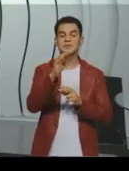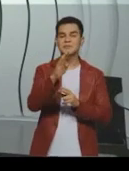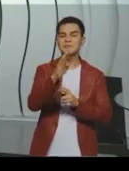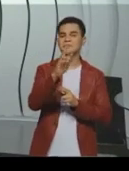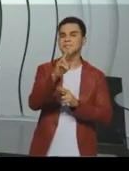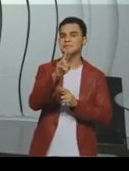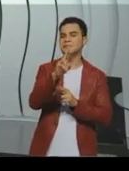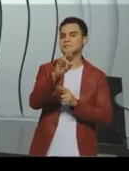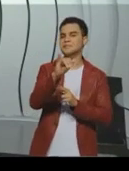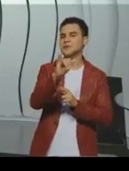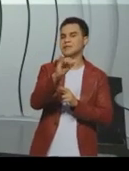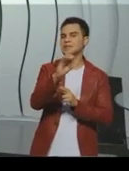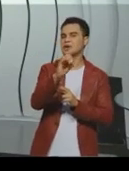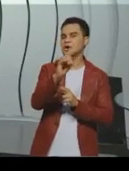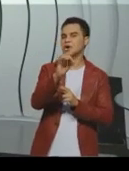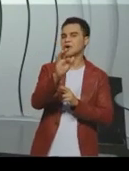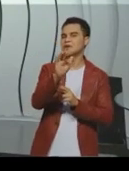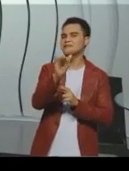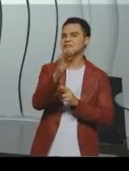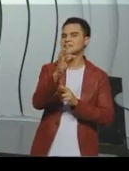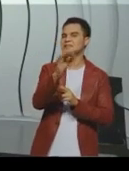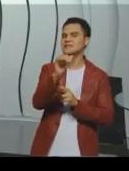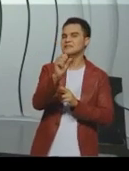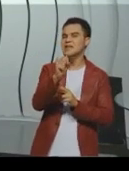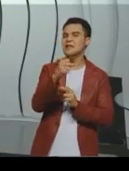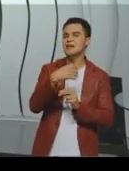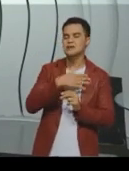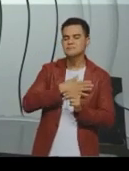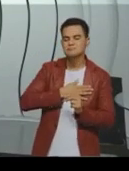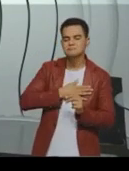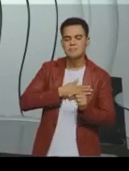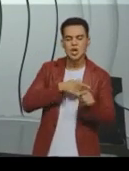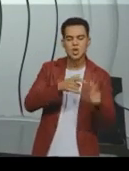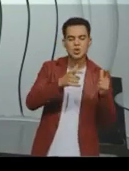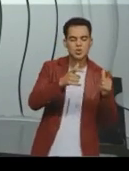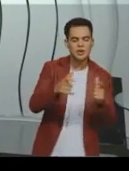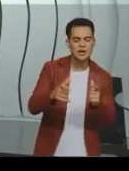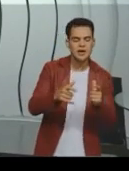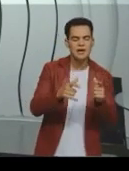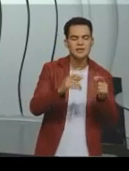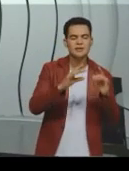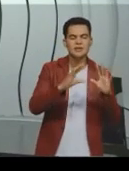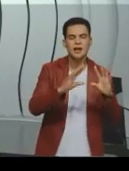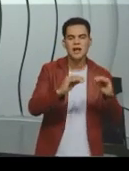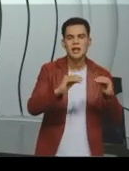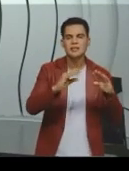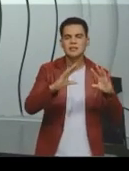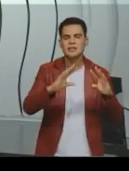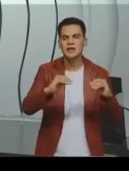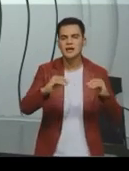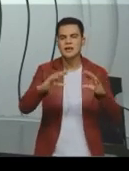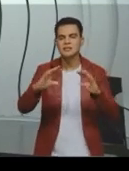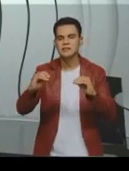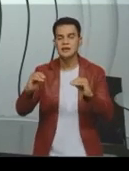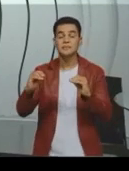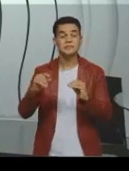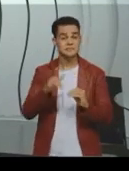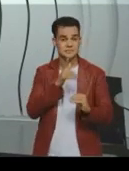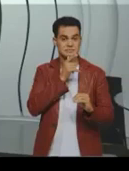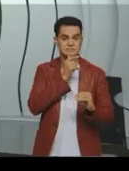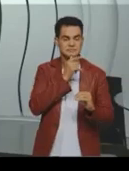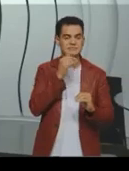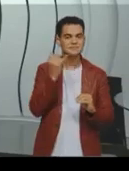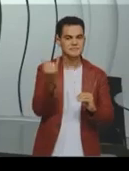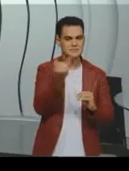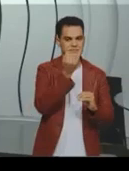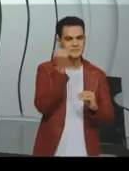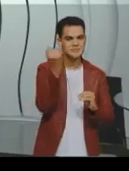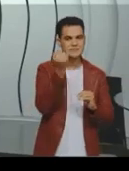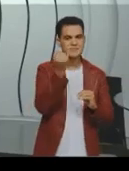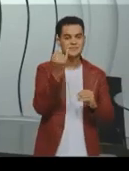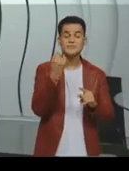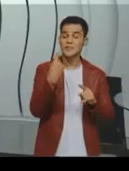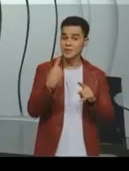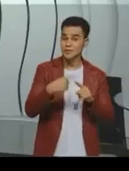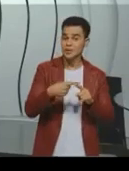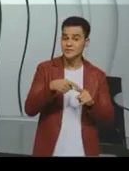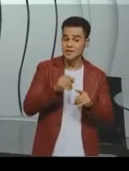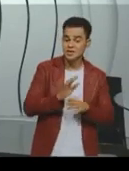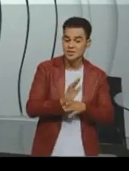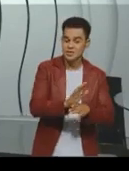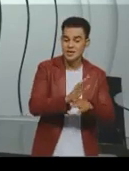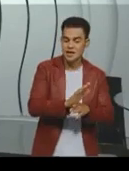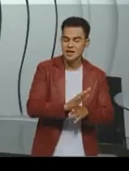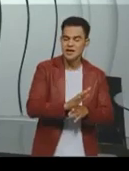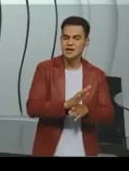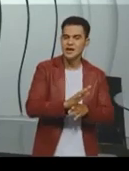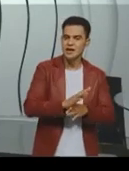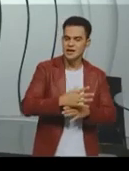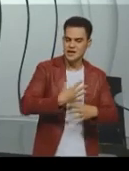necessitam desses ambientes mais úmidos. E a água, ela vai ser extremamente importante para a reprodução, por isso,